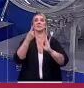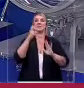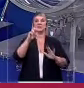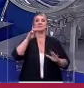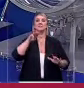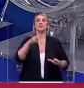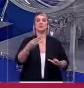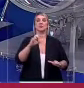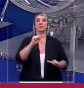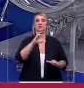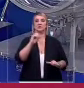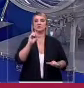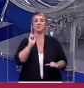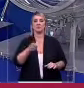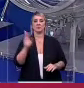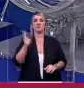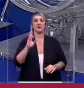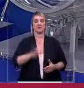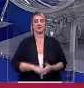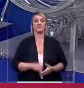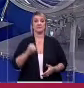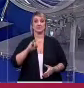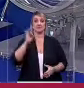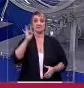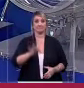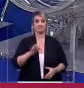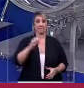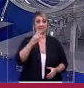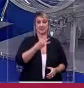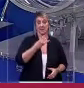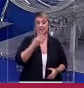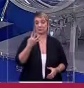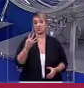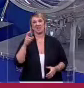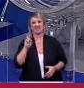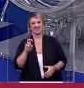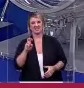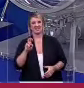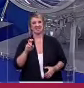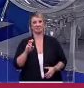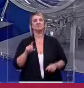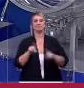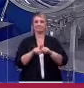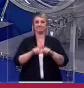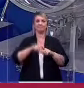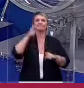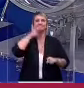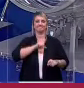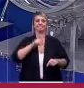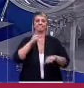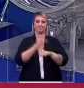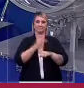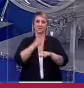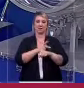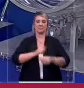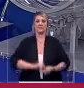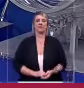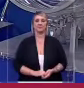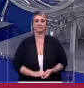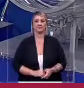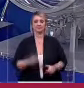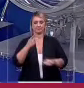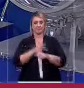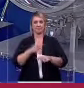15 milhões e 800 mil reais. Se acertar 3, 4 ou 5 números em cada um dos sorteios também ganha algum prêmio. Então confira